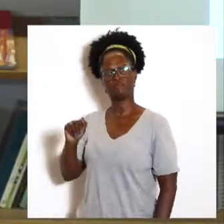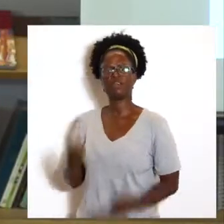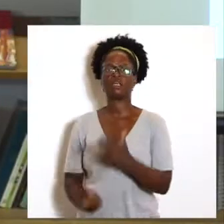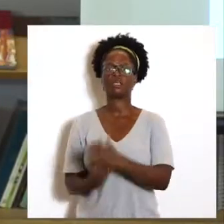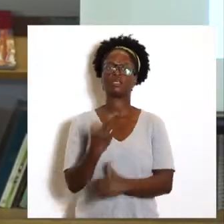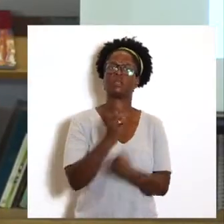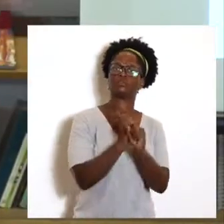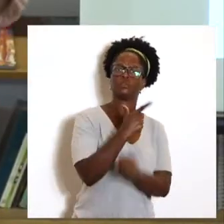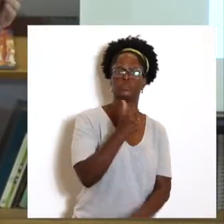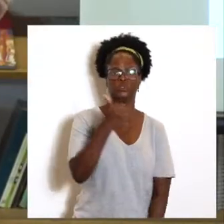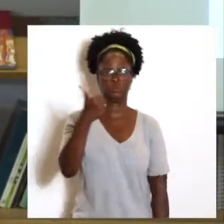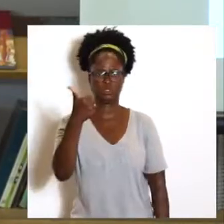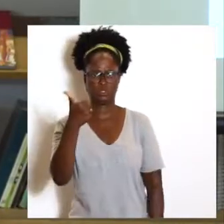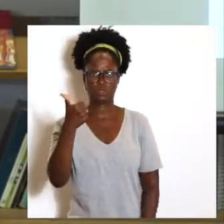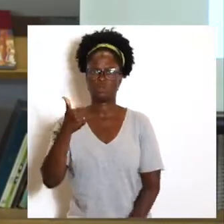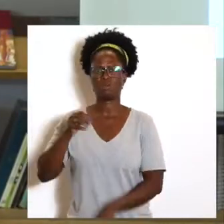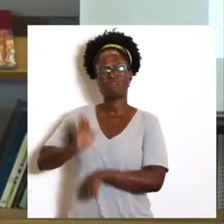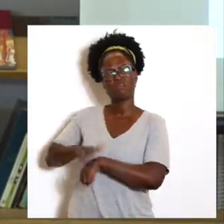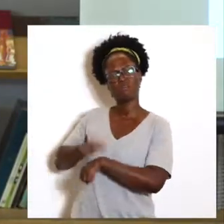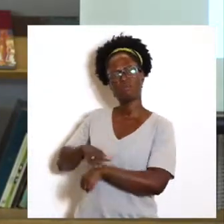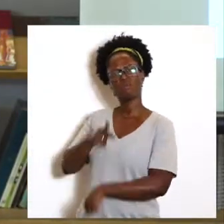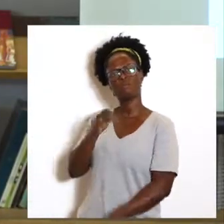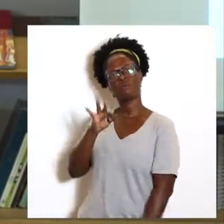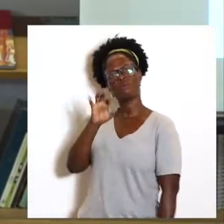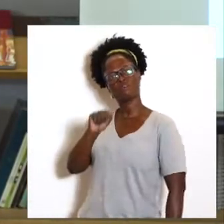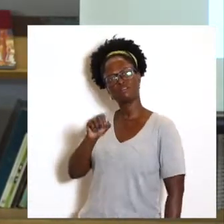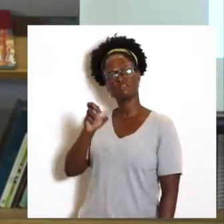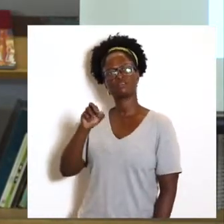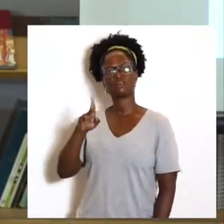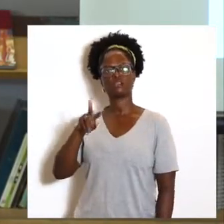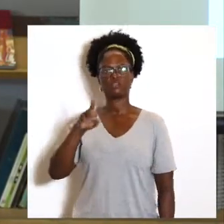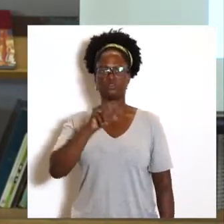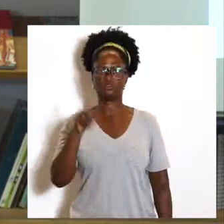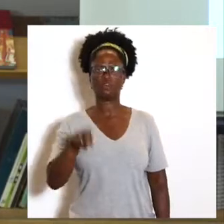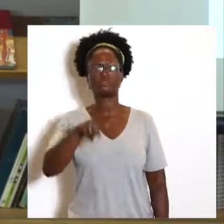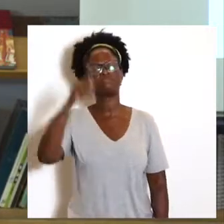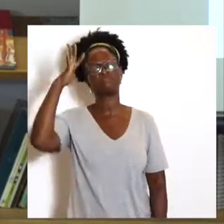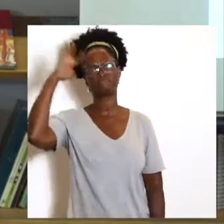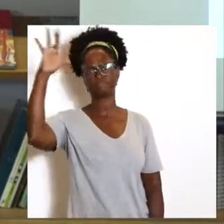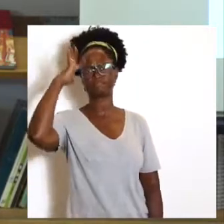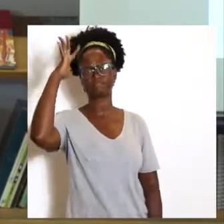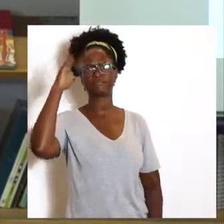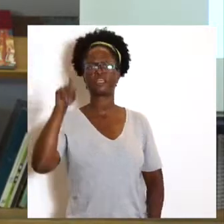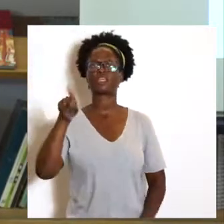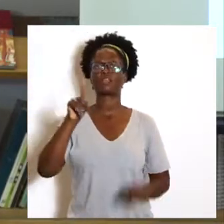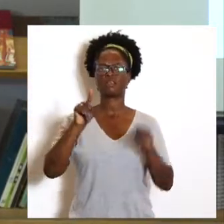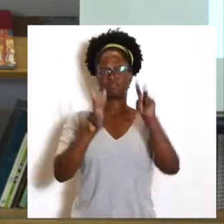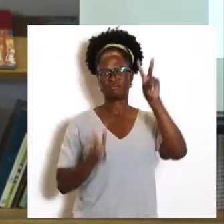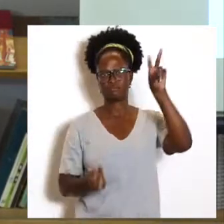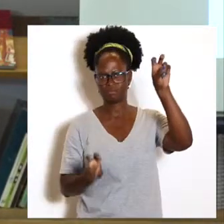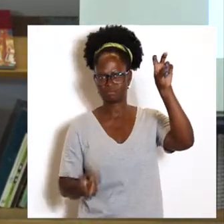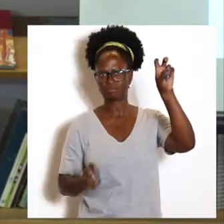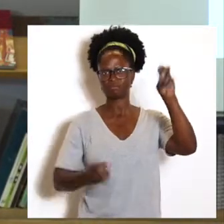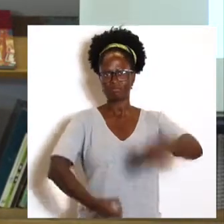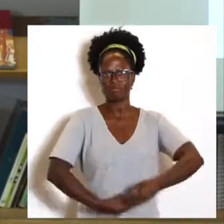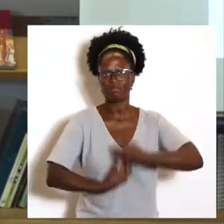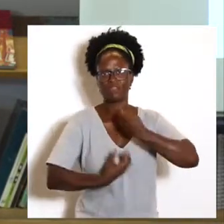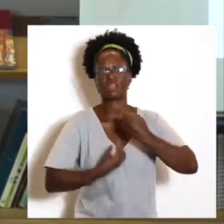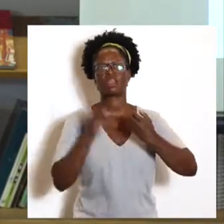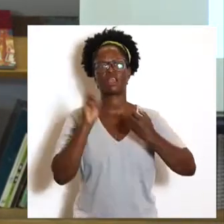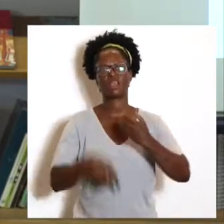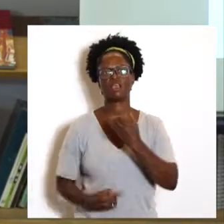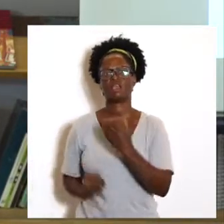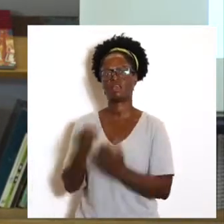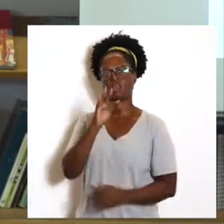2001 pelo poeta sérgio vaz citou pra vocês algo que a gente pensar isso e é impor uma de várias que se chama na fundação